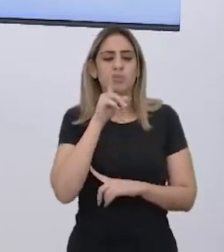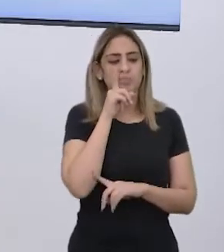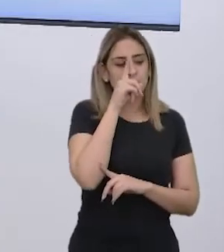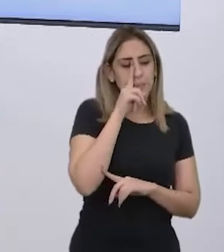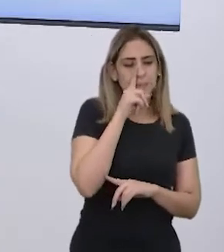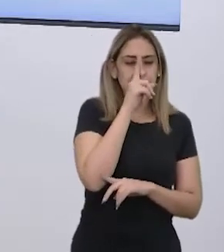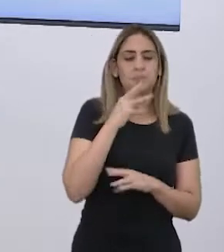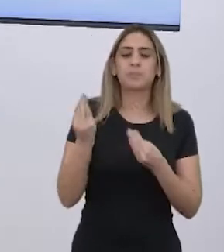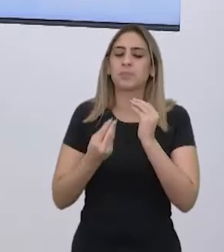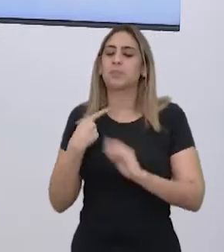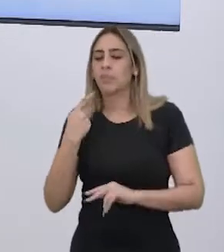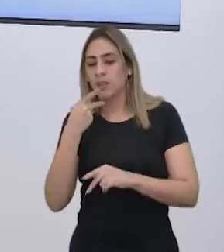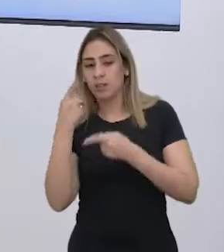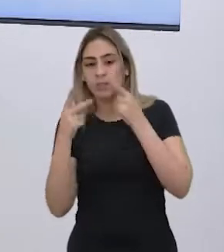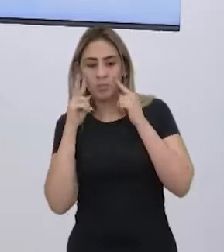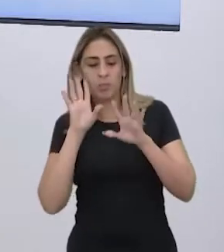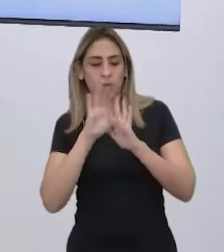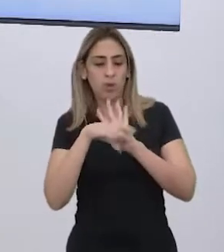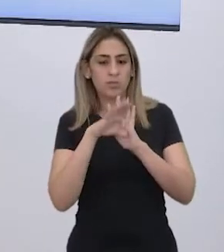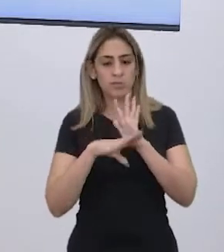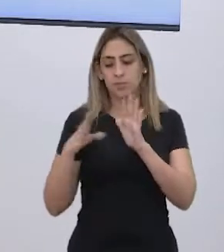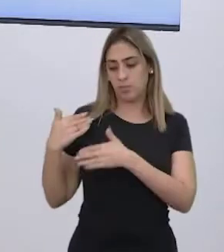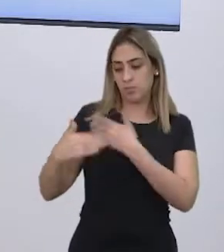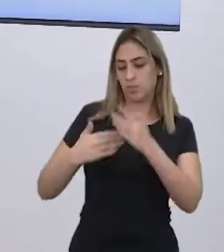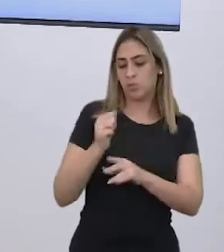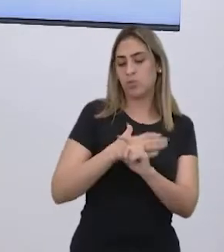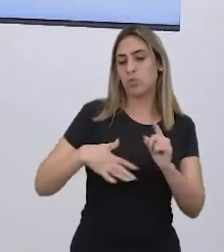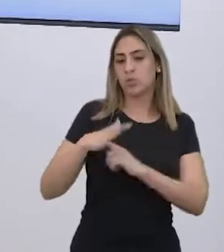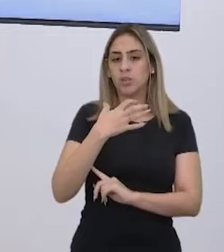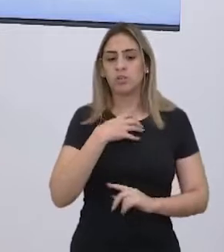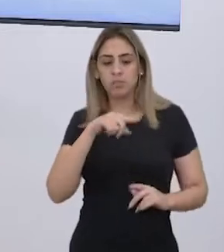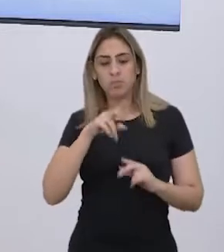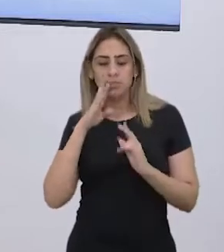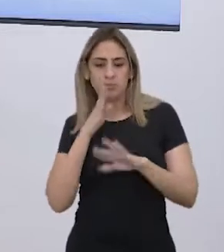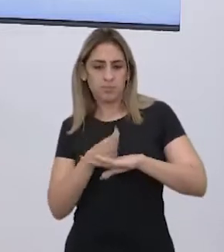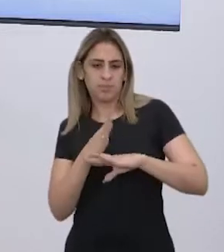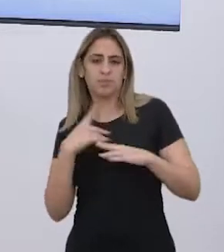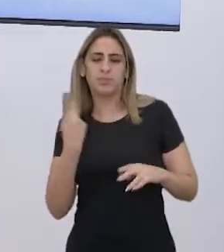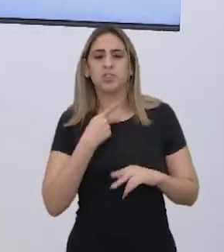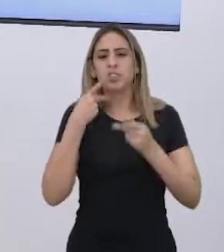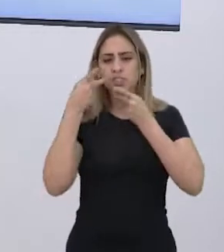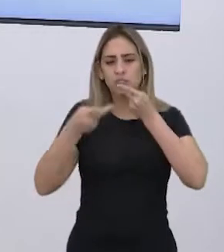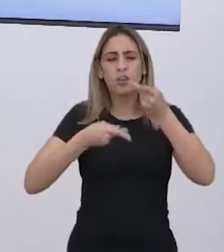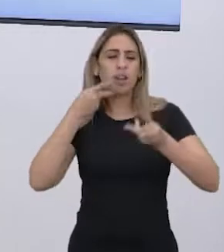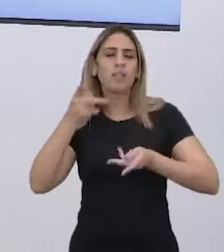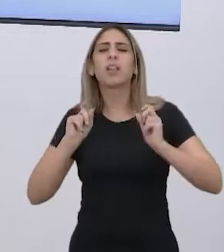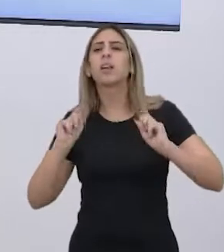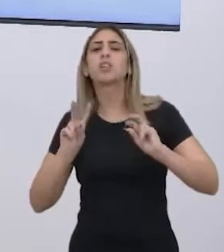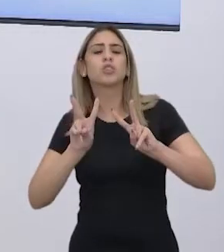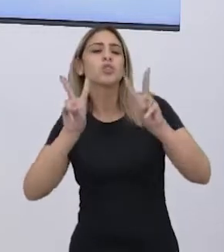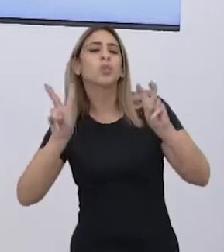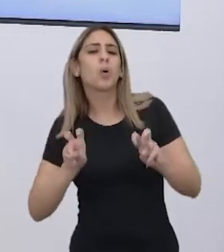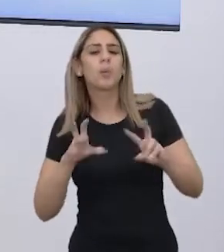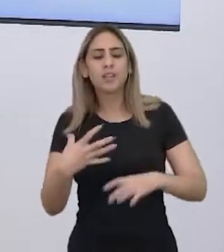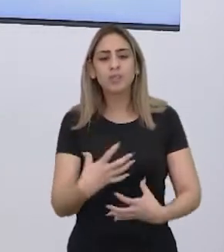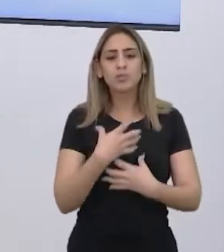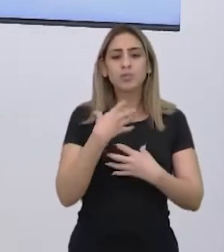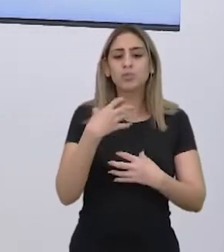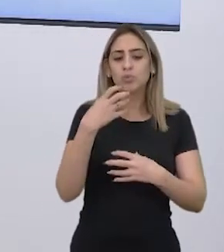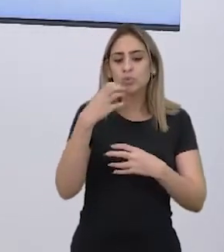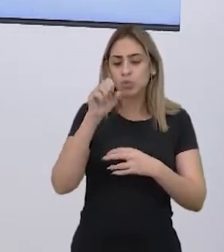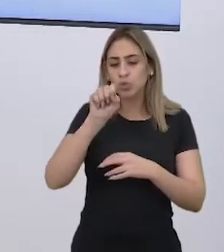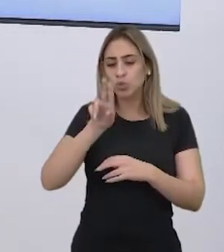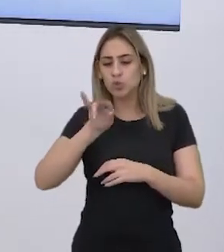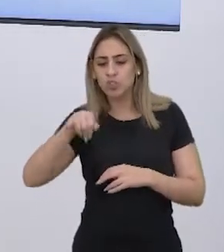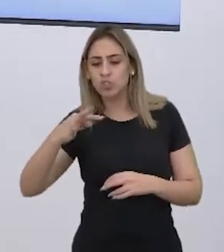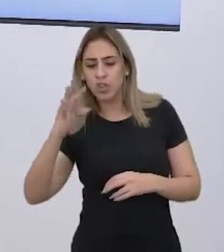risco. Quando a gente fala sobre a constituição dos sujeitos nas sociedades contemporâneas, a gente falou sobre o sujeito contemporâneo